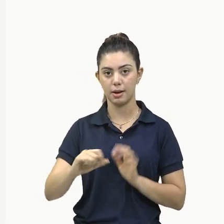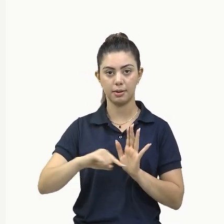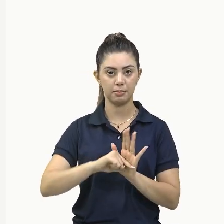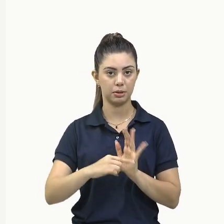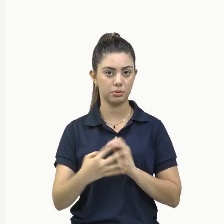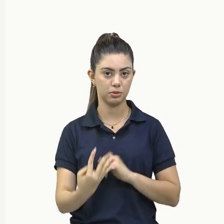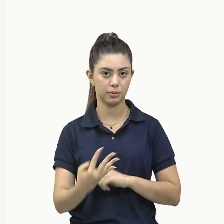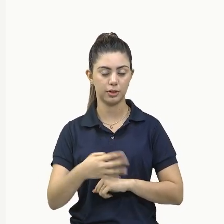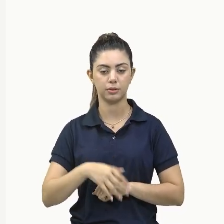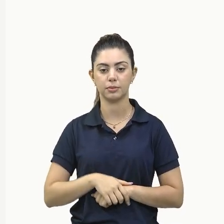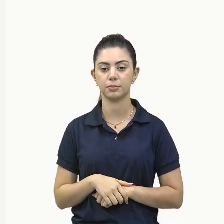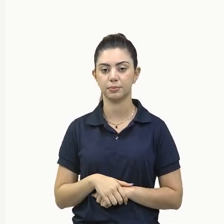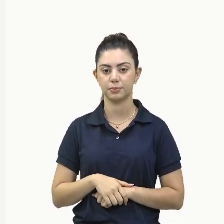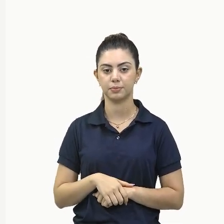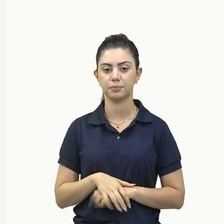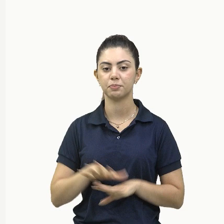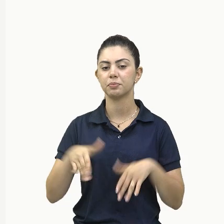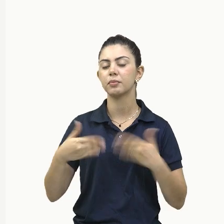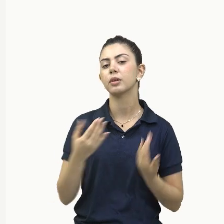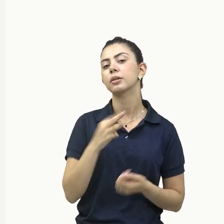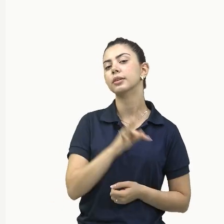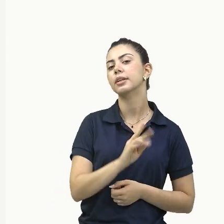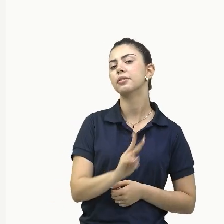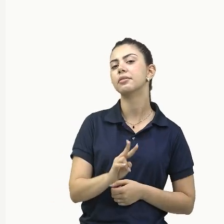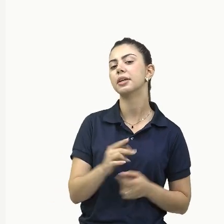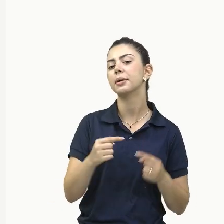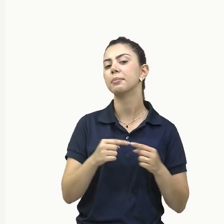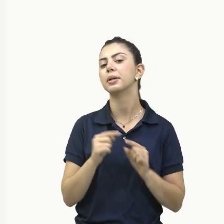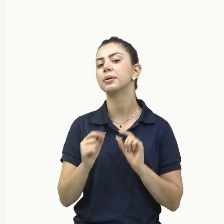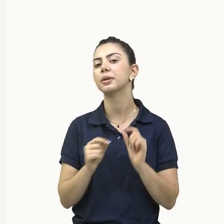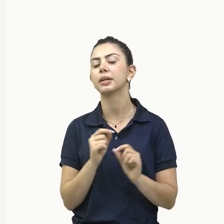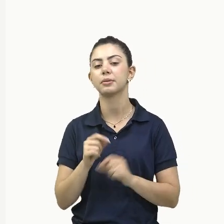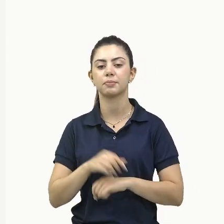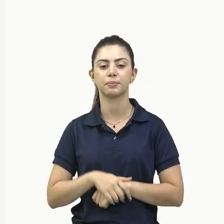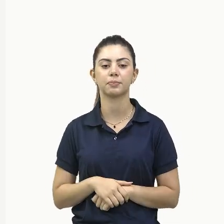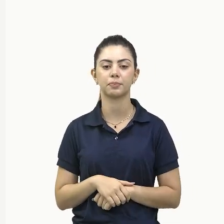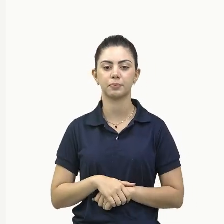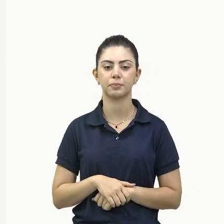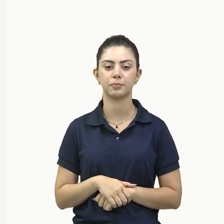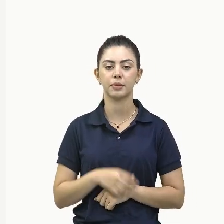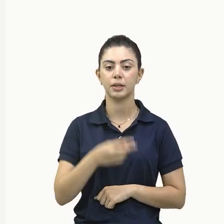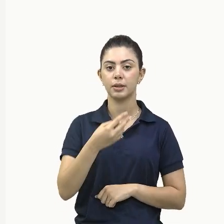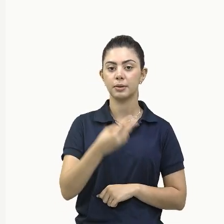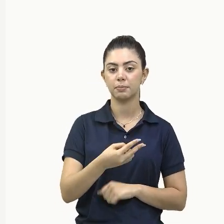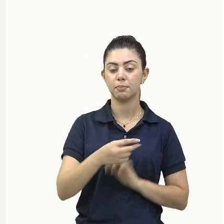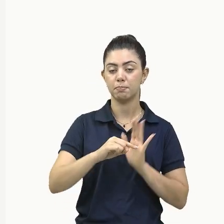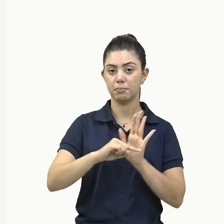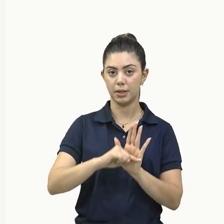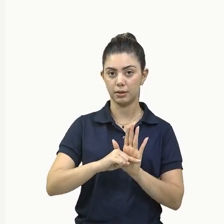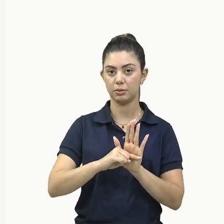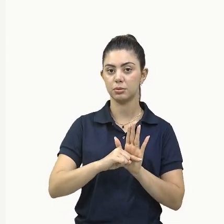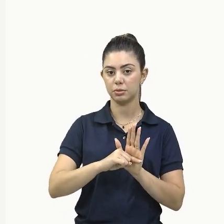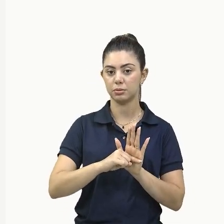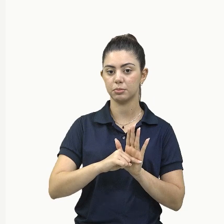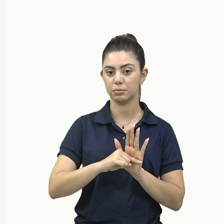4. Então, quem vai ser T vértice? T vértice vai ser igual a menos